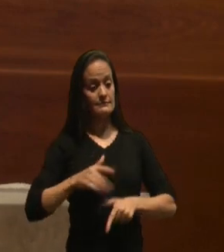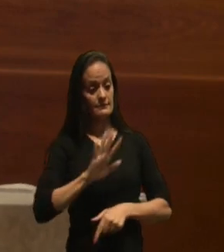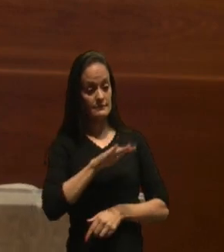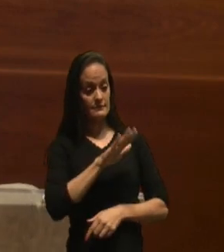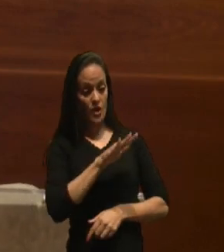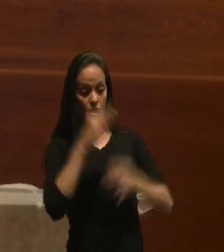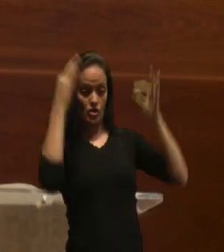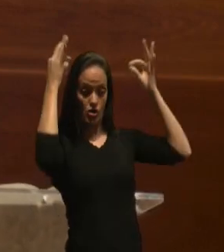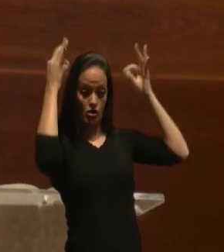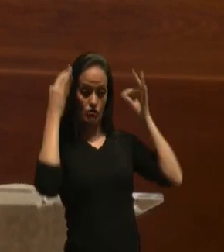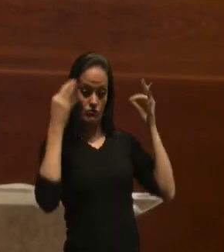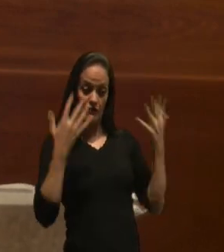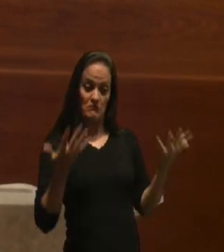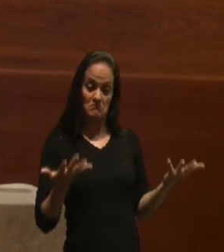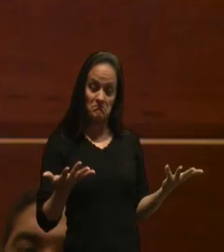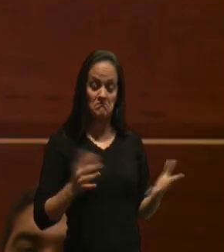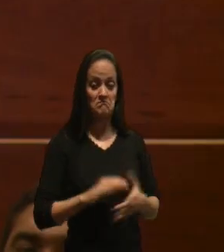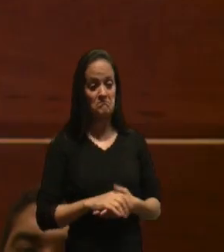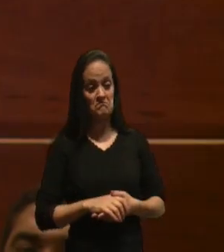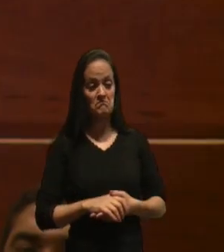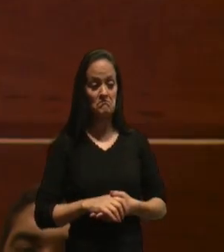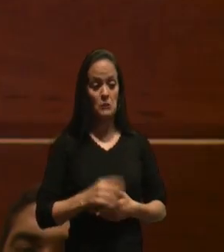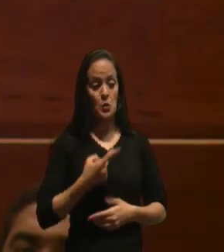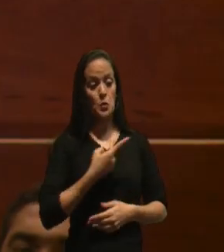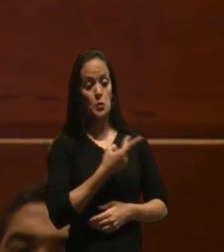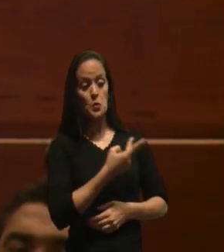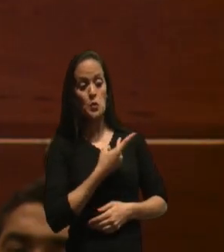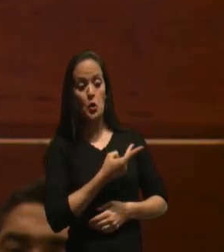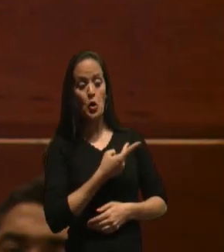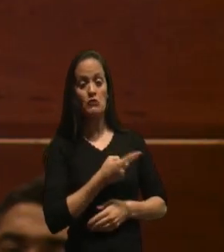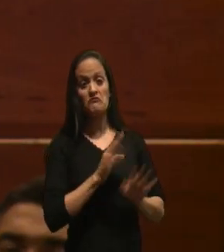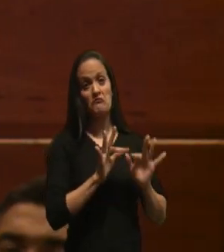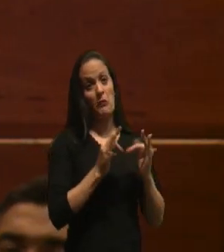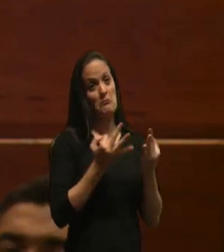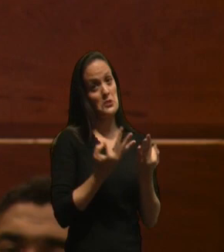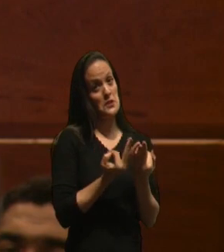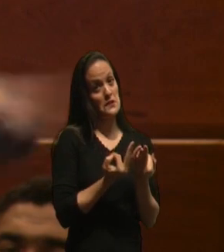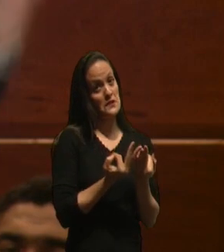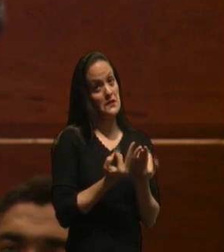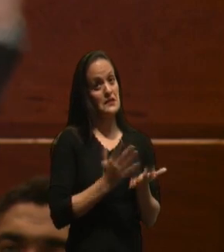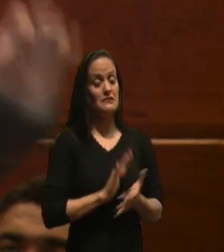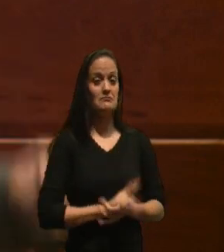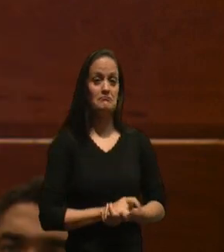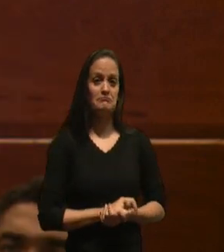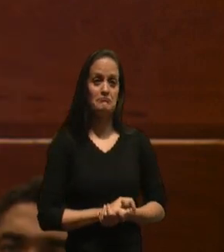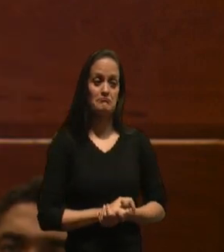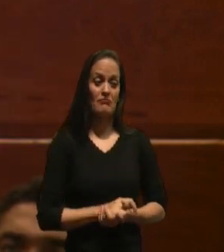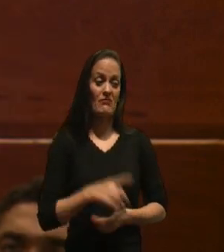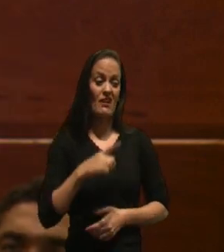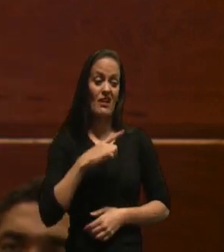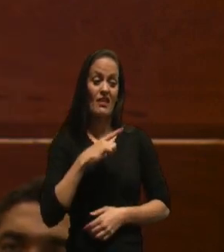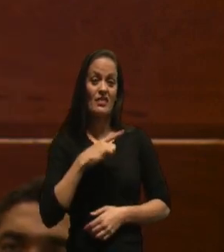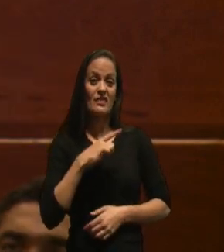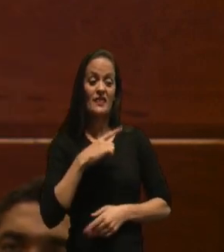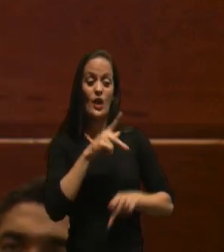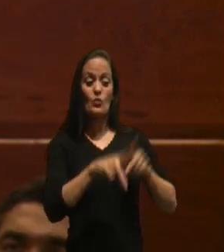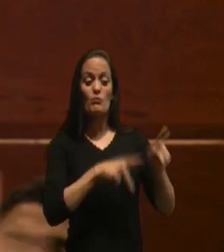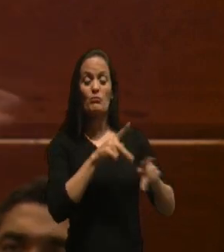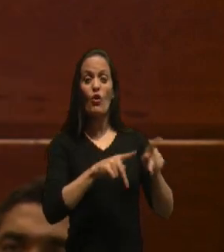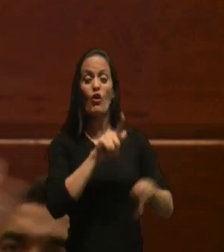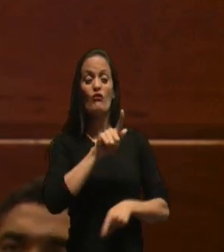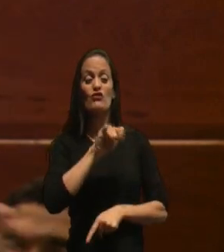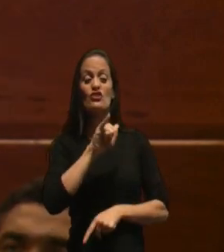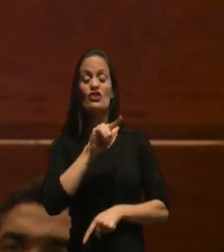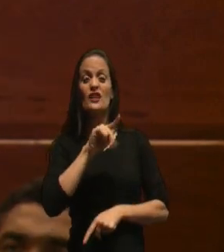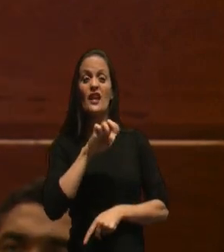Josafá, afinal de contas nós somos parentes, há um povo aí chamado Ramote Gileade, que há